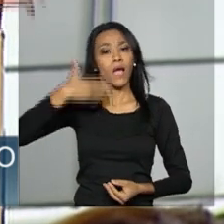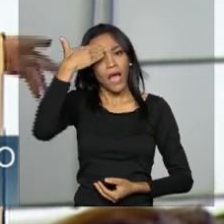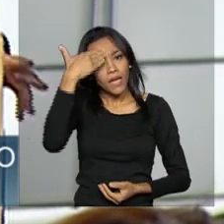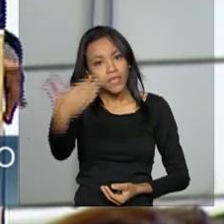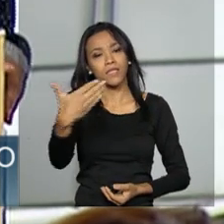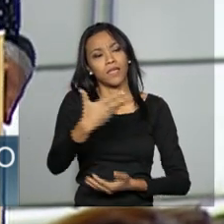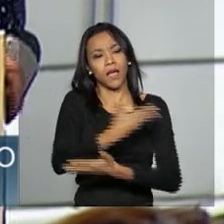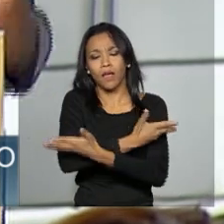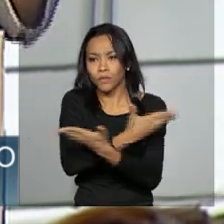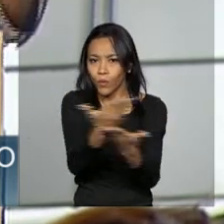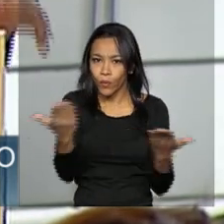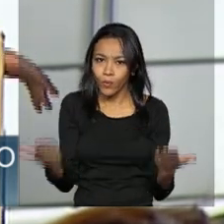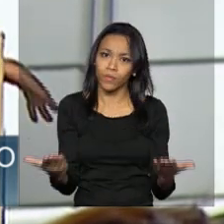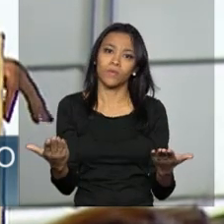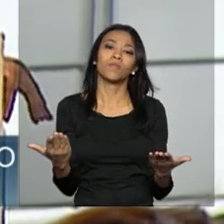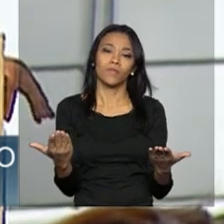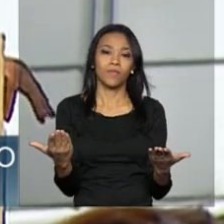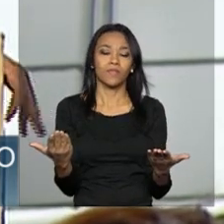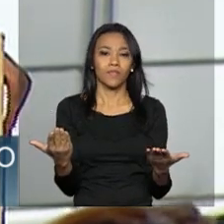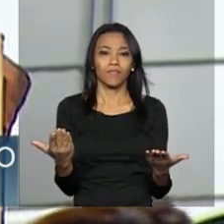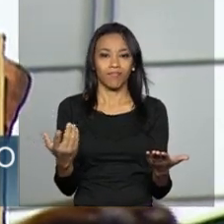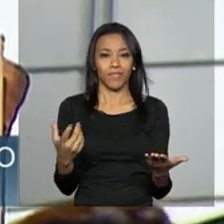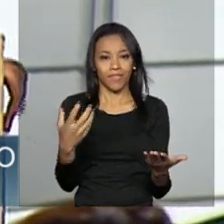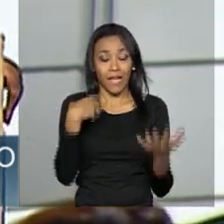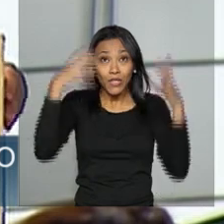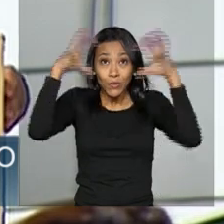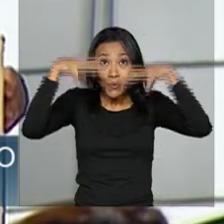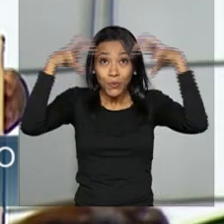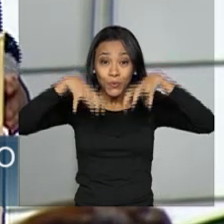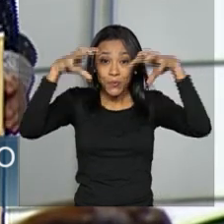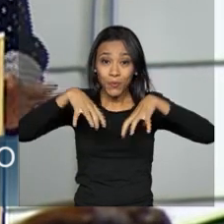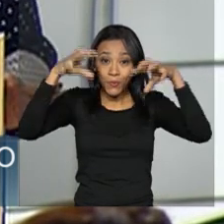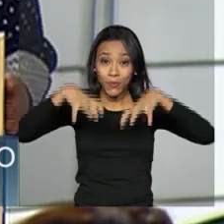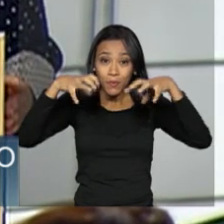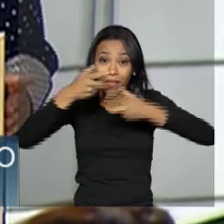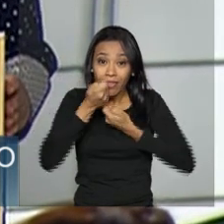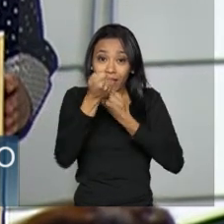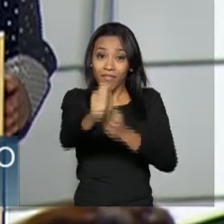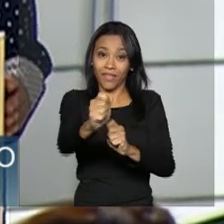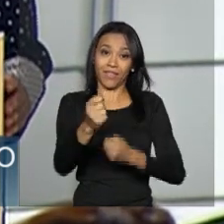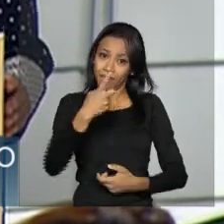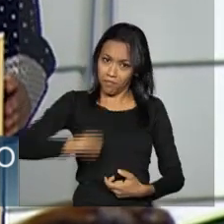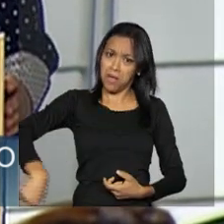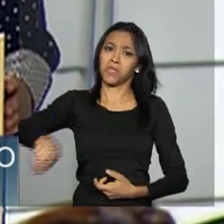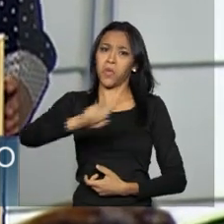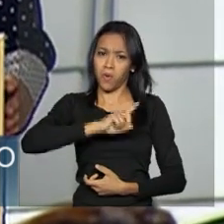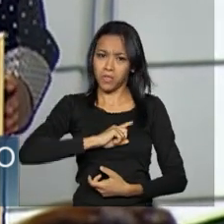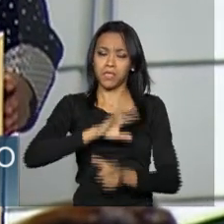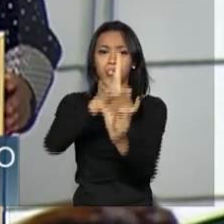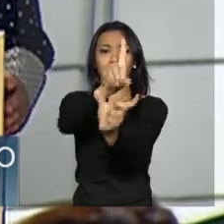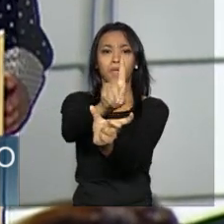os manifestantes que se colocam aqui debaixo de chuva, defendendo a nossa democracia